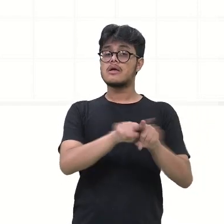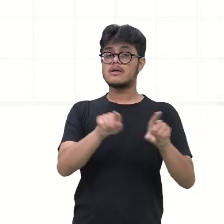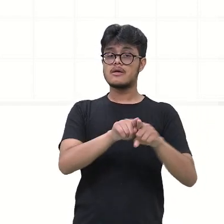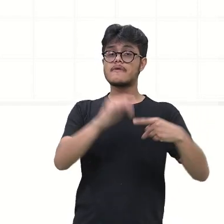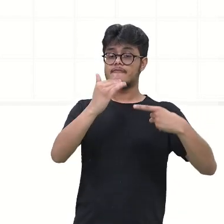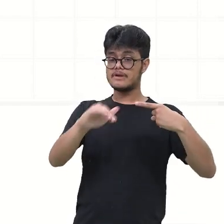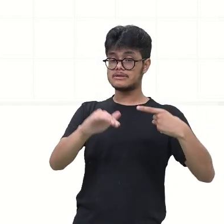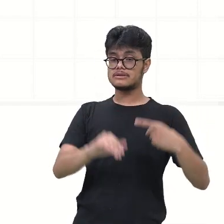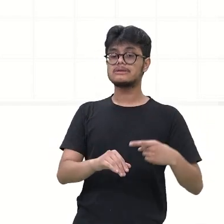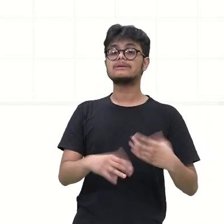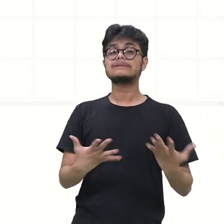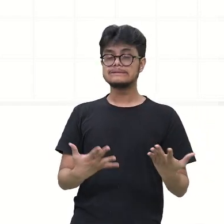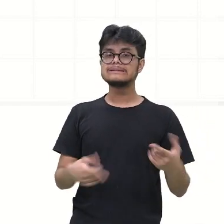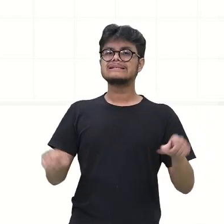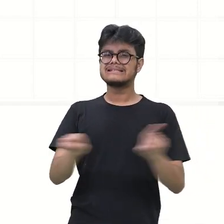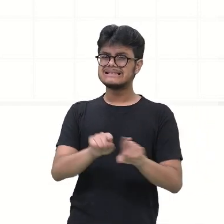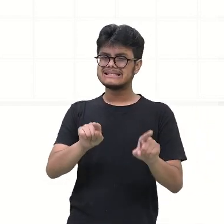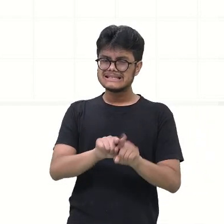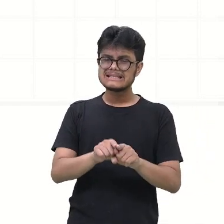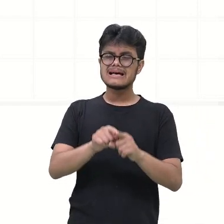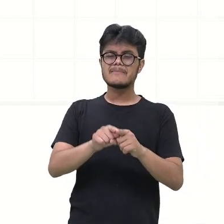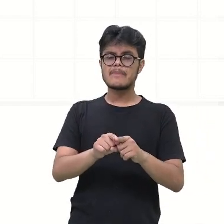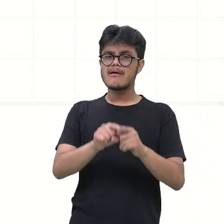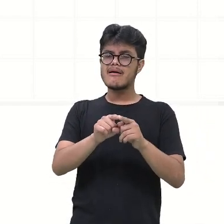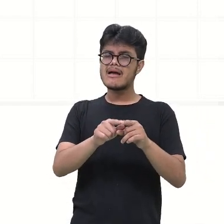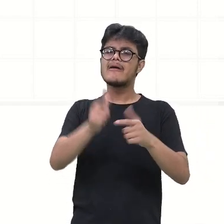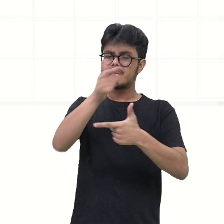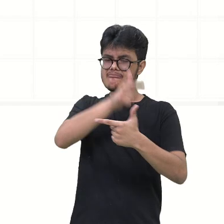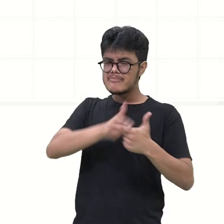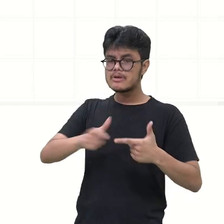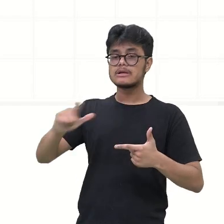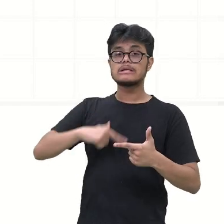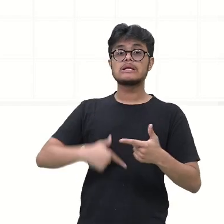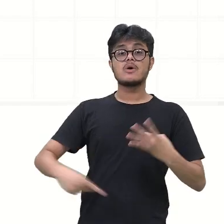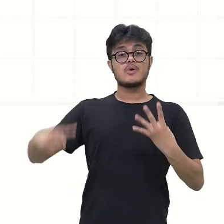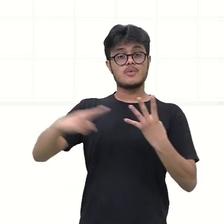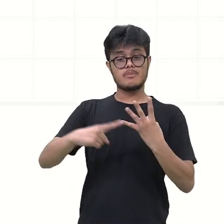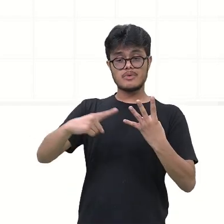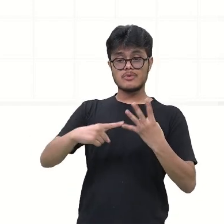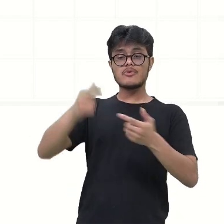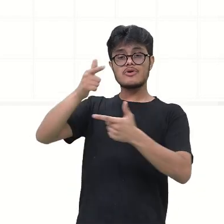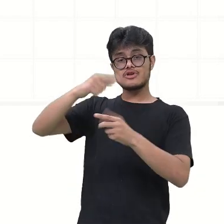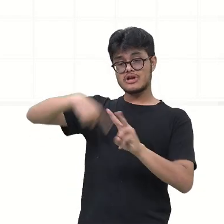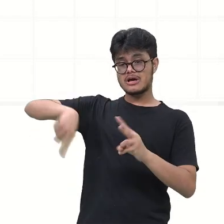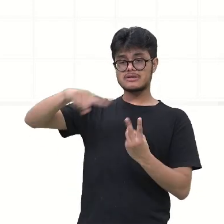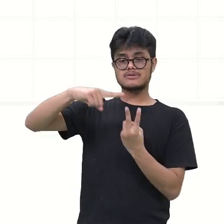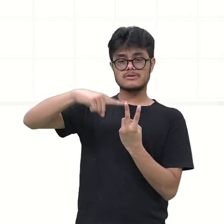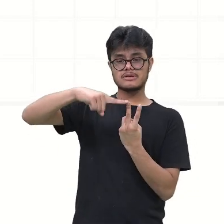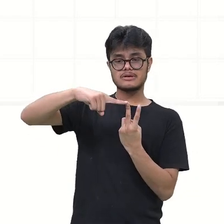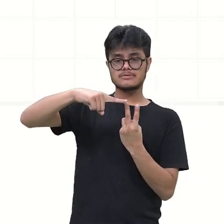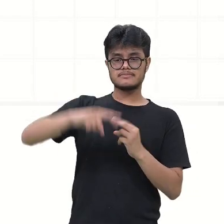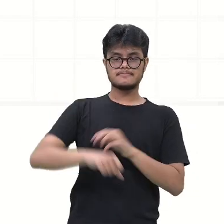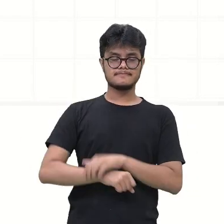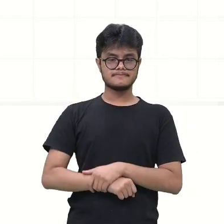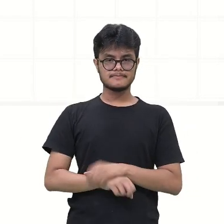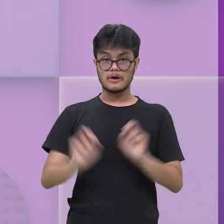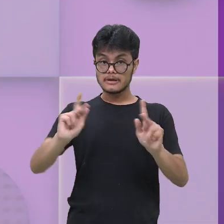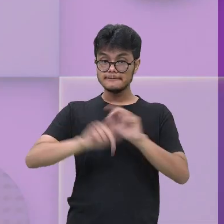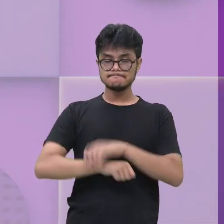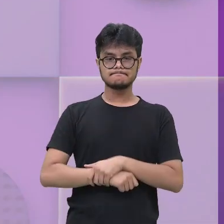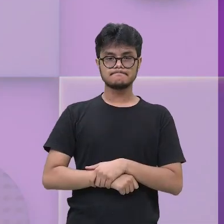e ainda, dividindo mais ainda esses pedaços, eu vou ter os números irracionais,